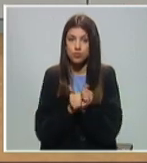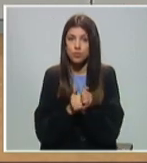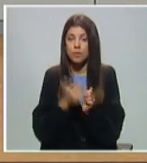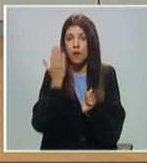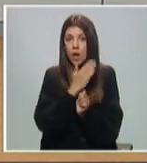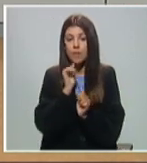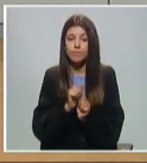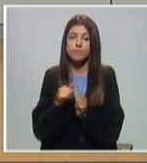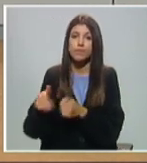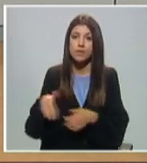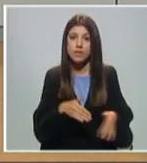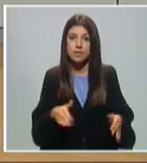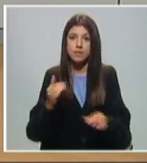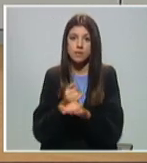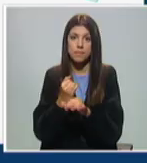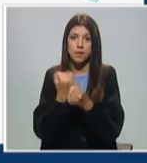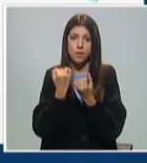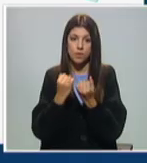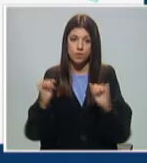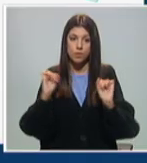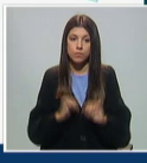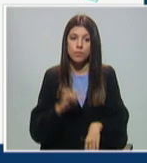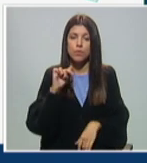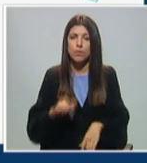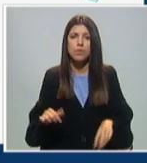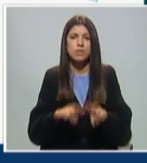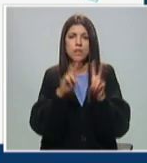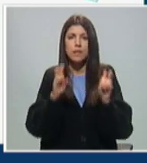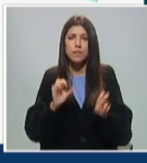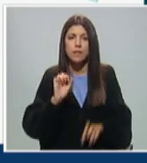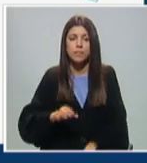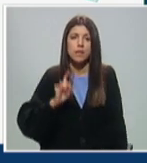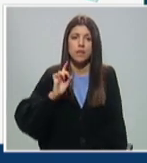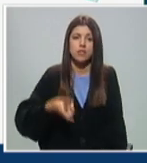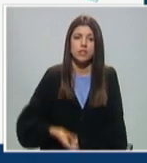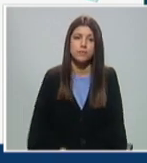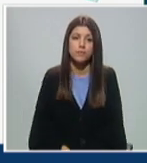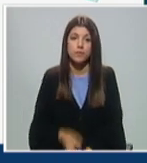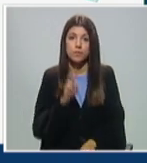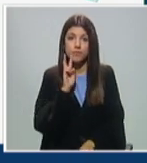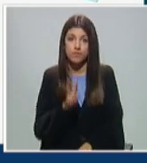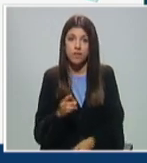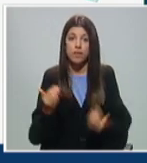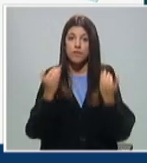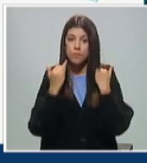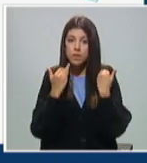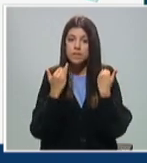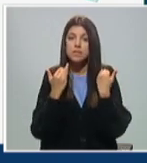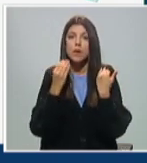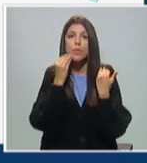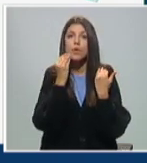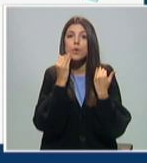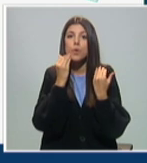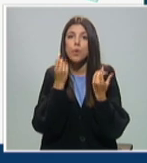vamos fazer hoje? Hoje vamos tratar da organização e tratamento de dados e para isso vamos utilizar uma folha